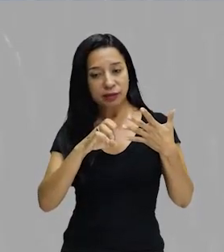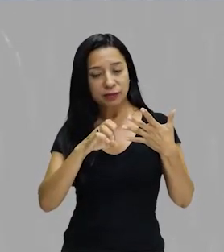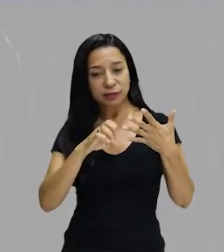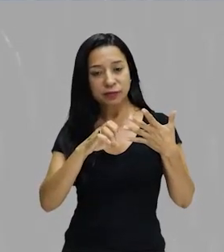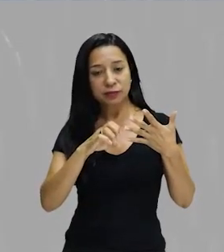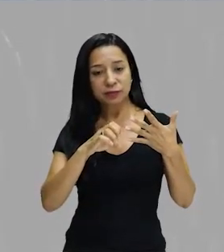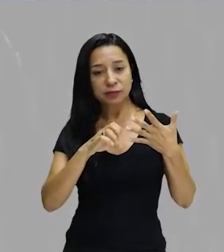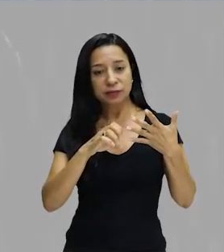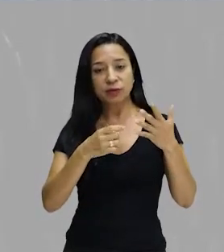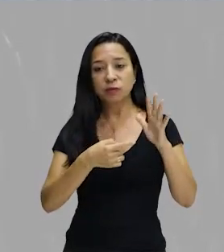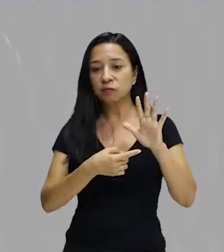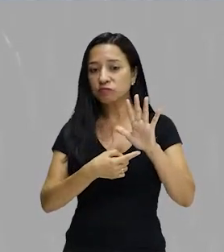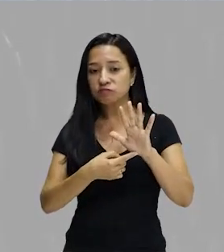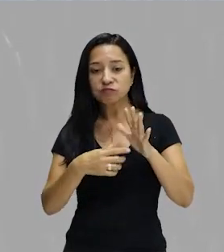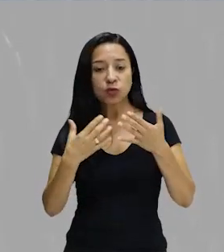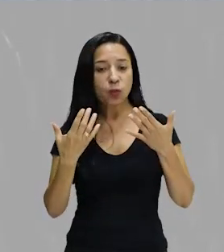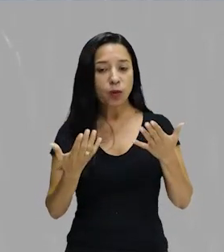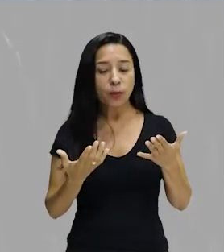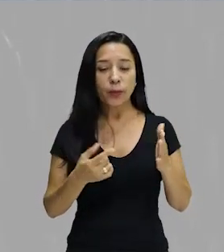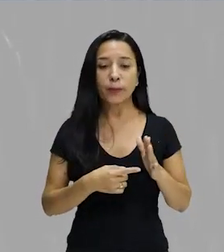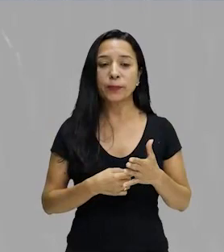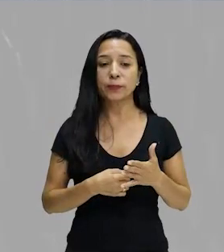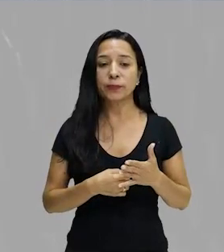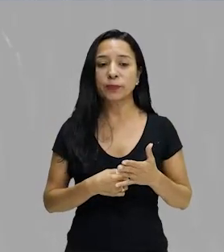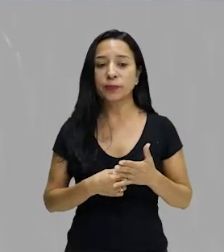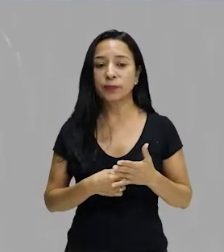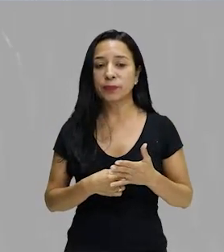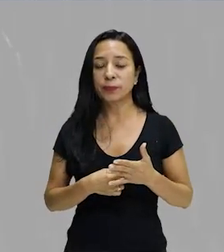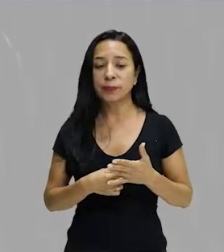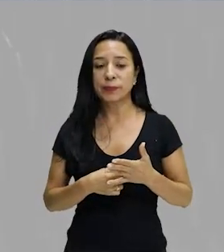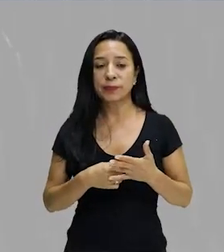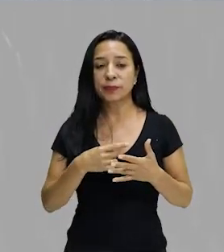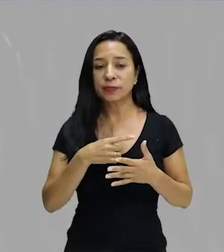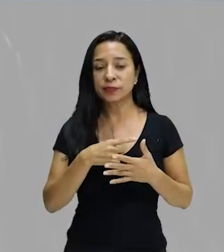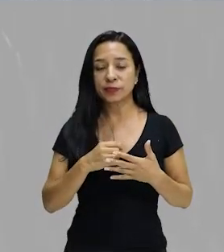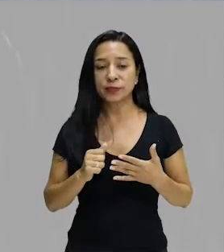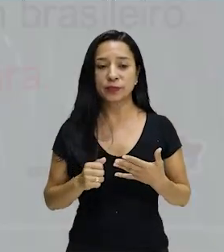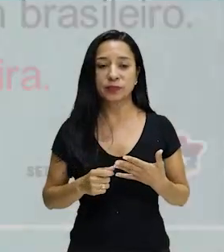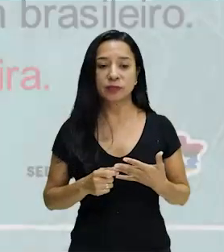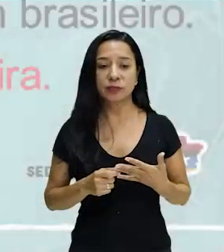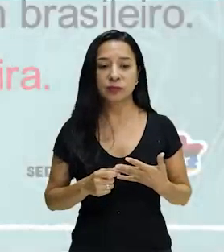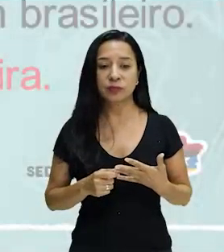aparece aqui nas orações? Qual delas aí? A, B, C, D ou E?